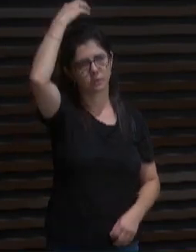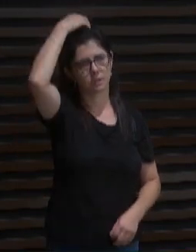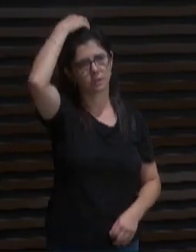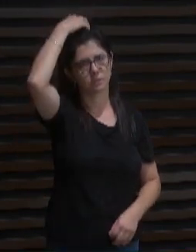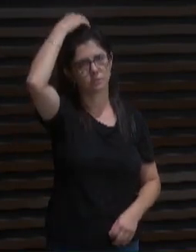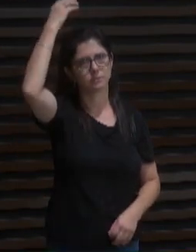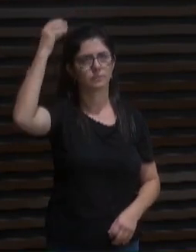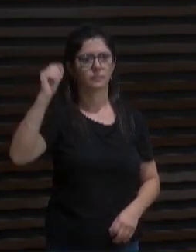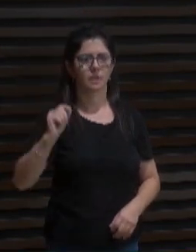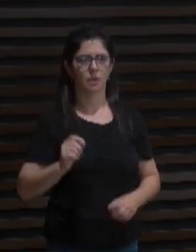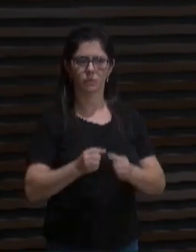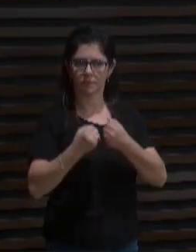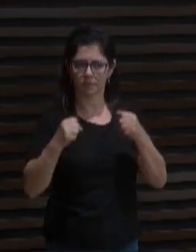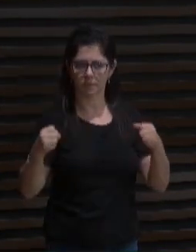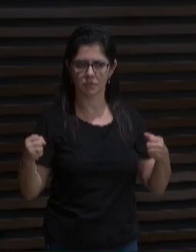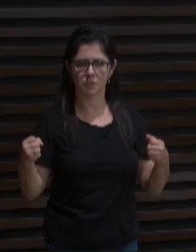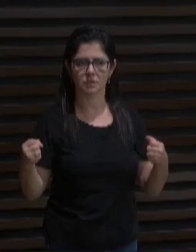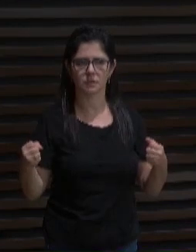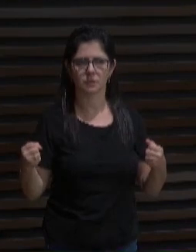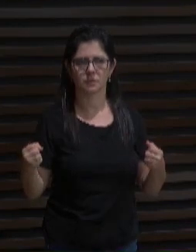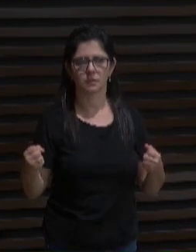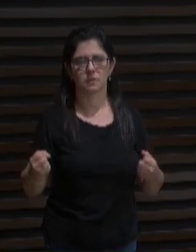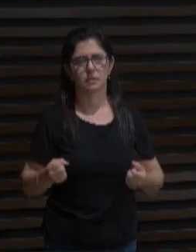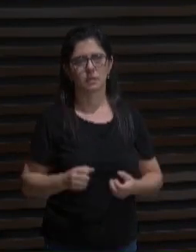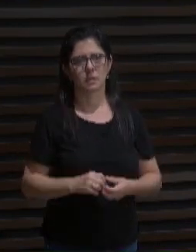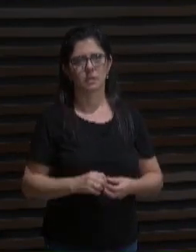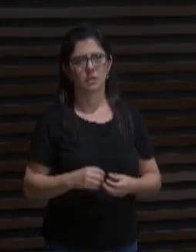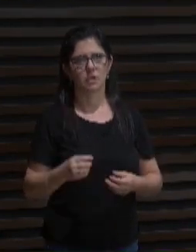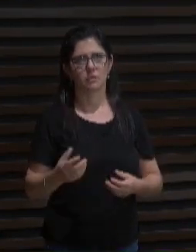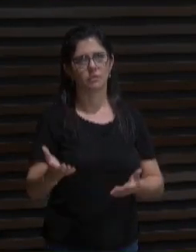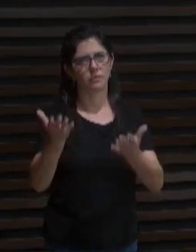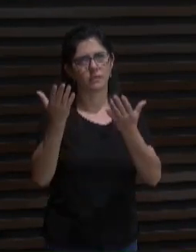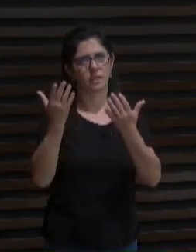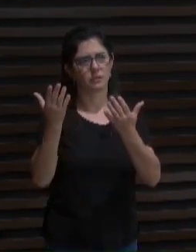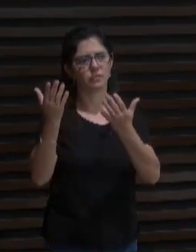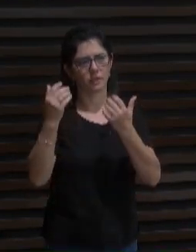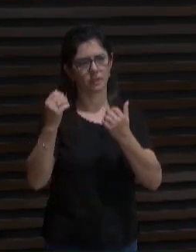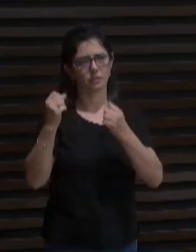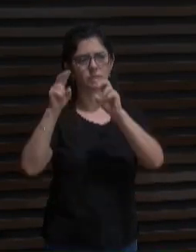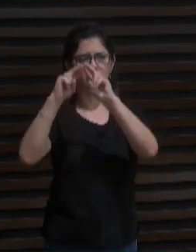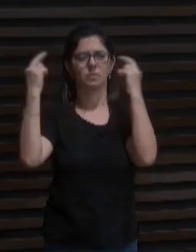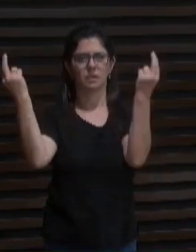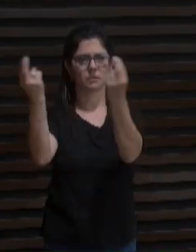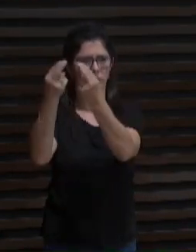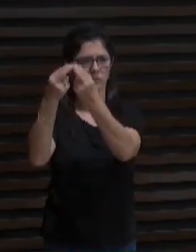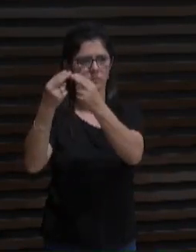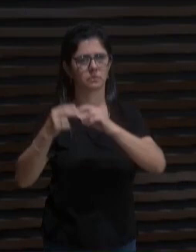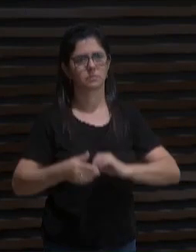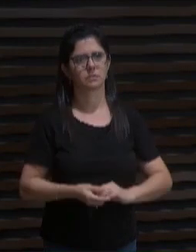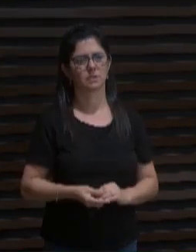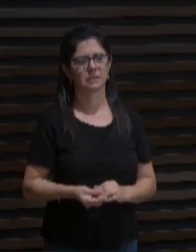Shaddai, por isso pedimos, venha o teu reino. Ele é o Deus da provisão, o Jeová